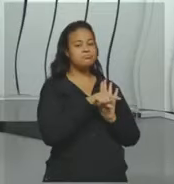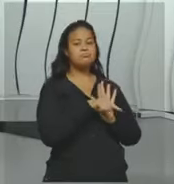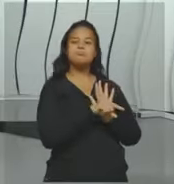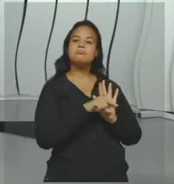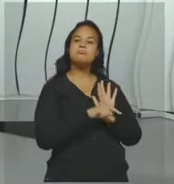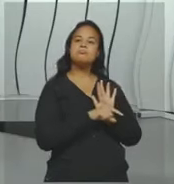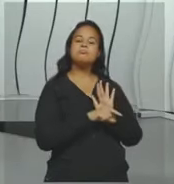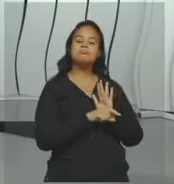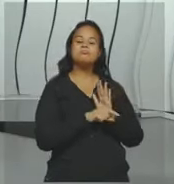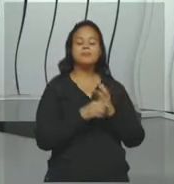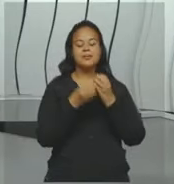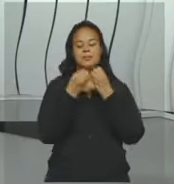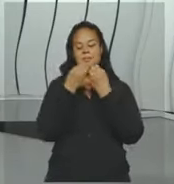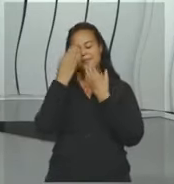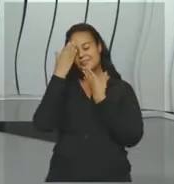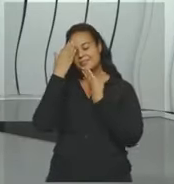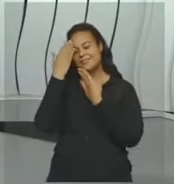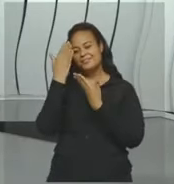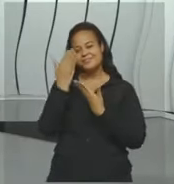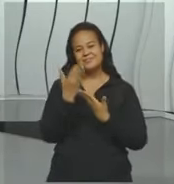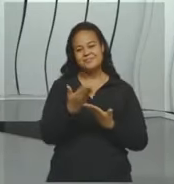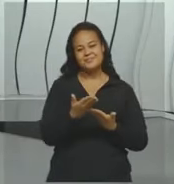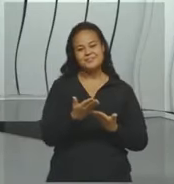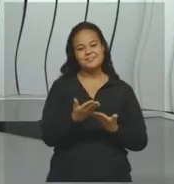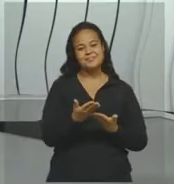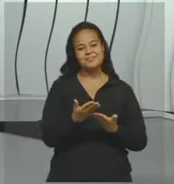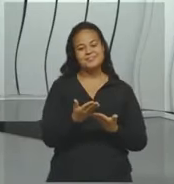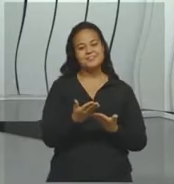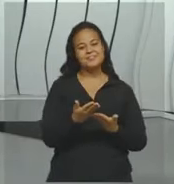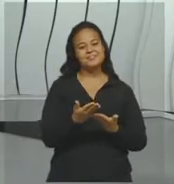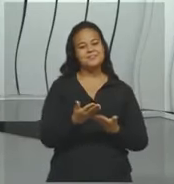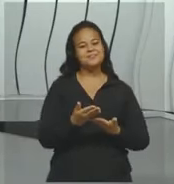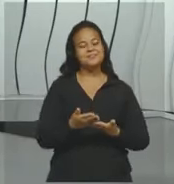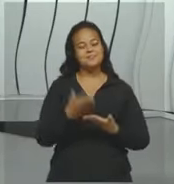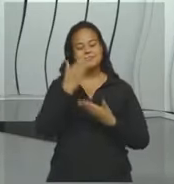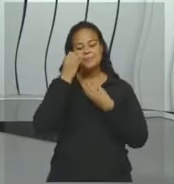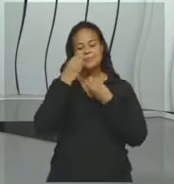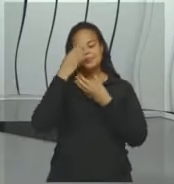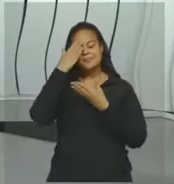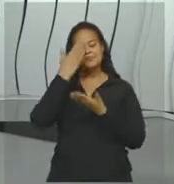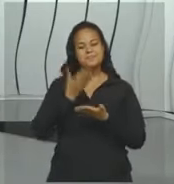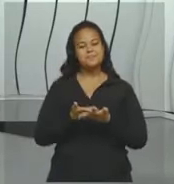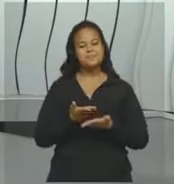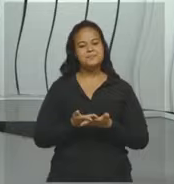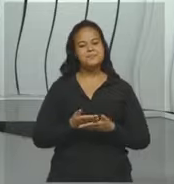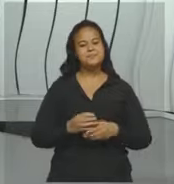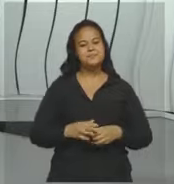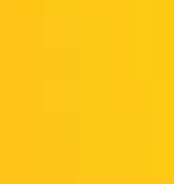E é isso. No mais, eu desejo a vocês todos bons estudos.